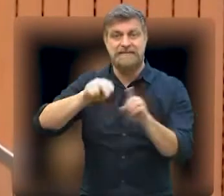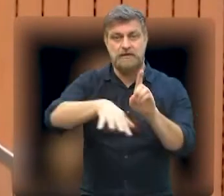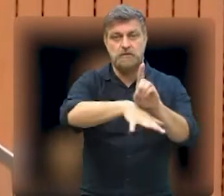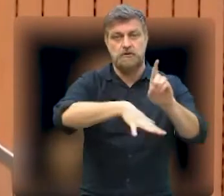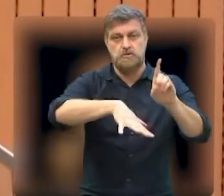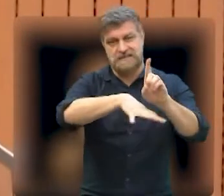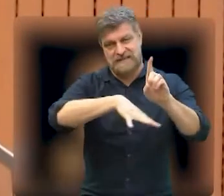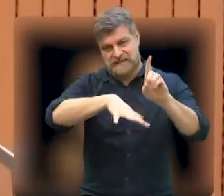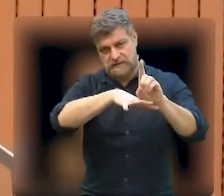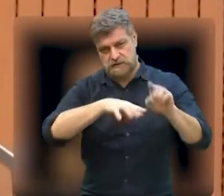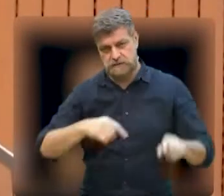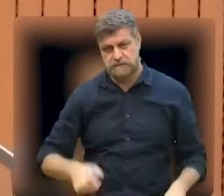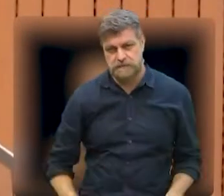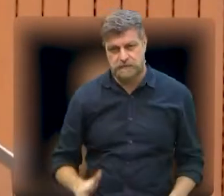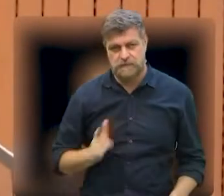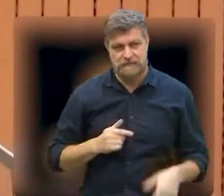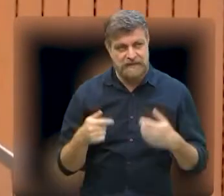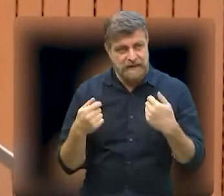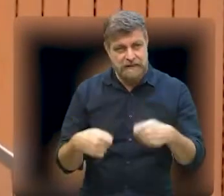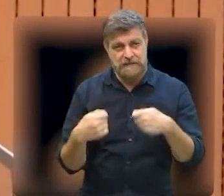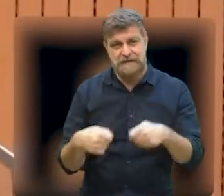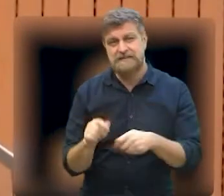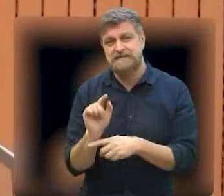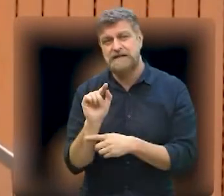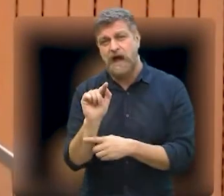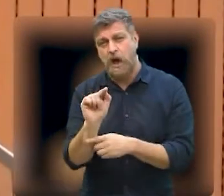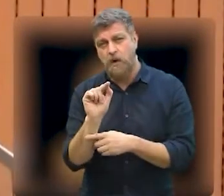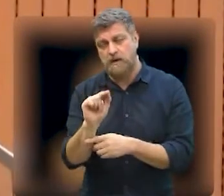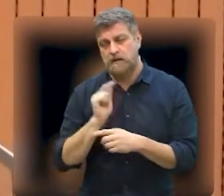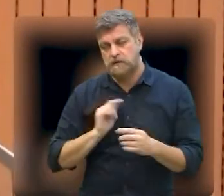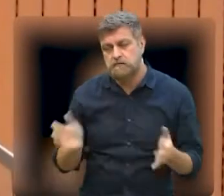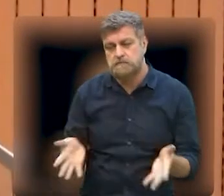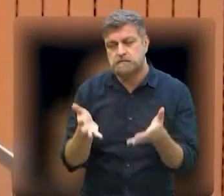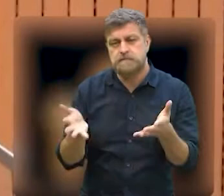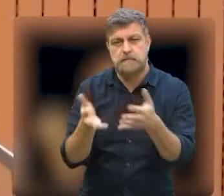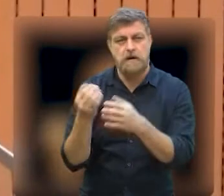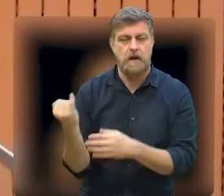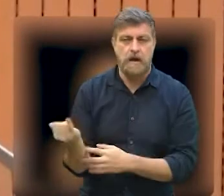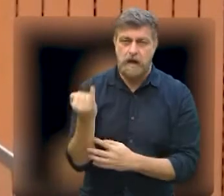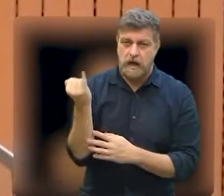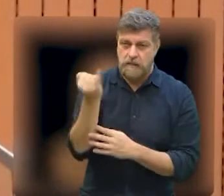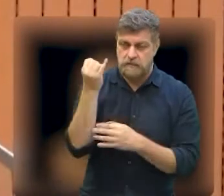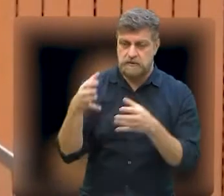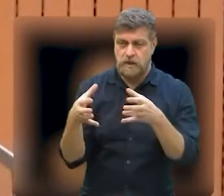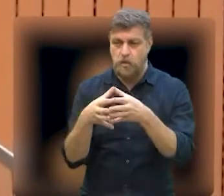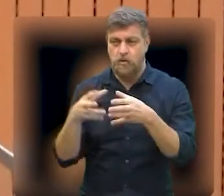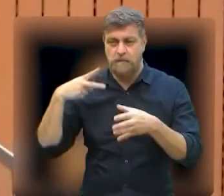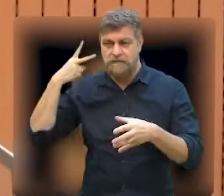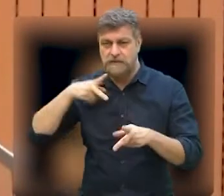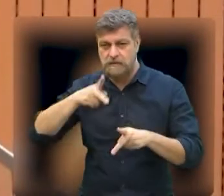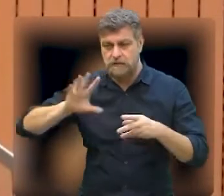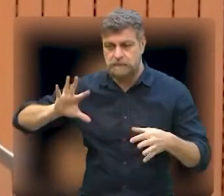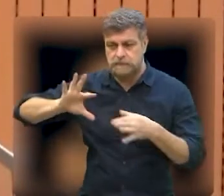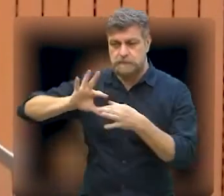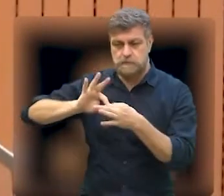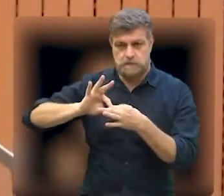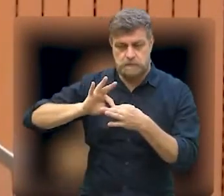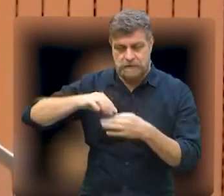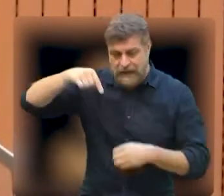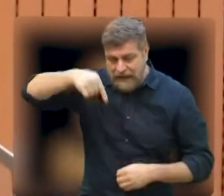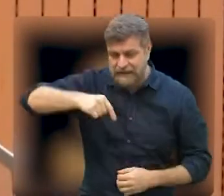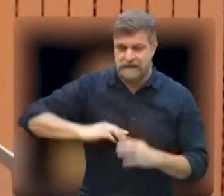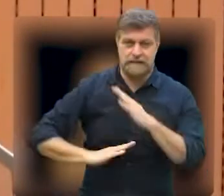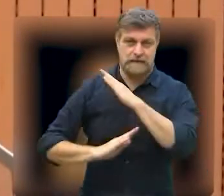civil. É necessário enaltecer a importância dessa frente parlamentar na Casa